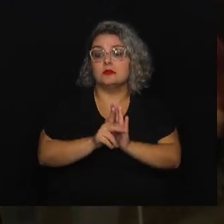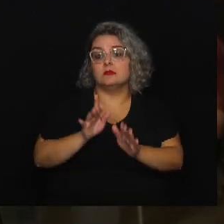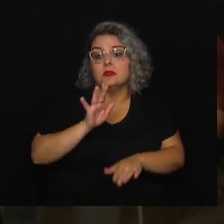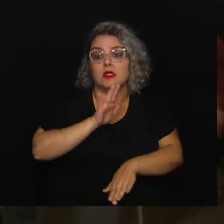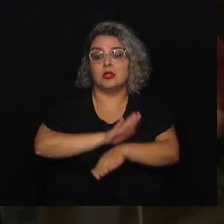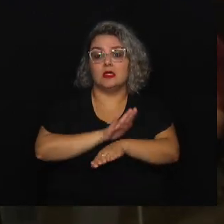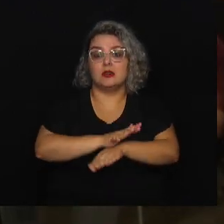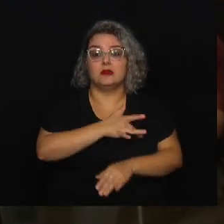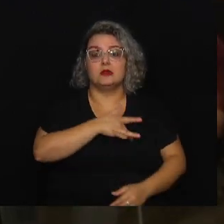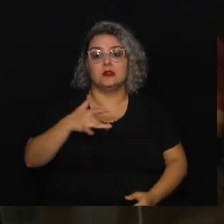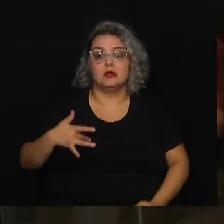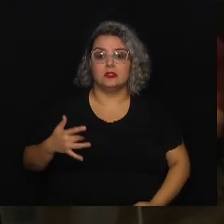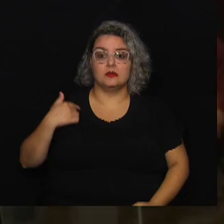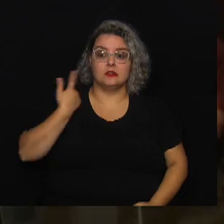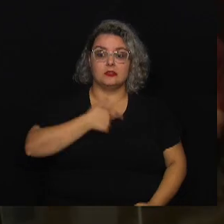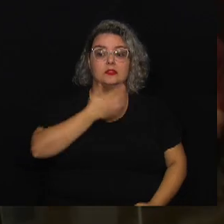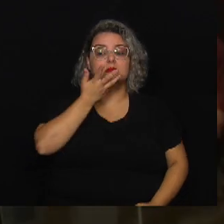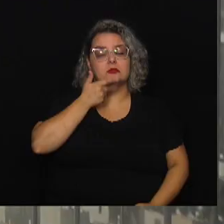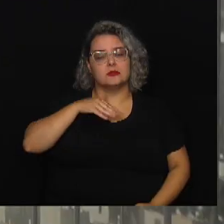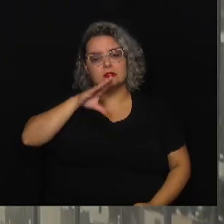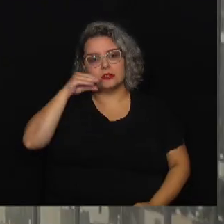nossas crianças e adolescentes.